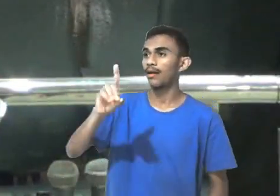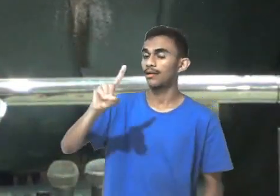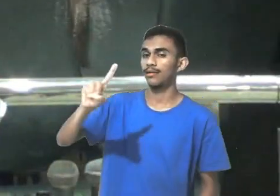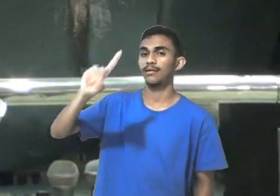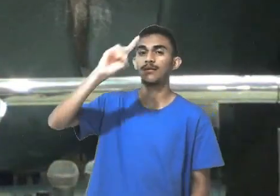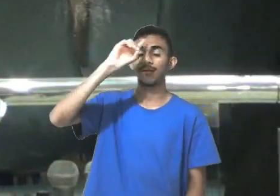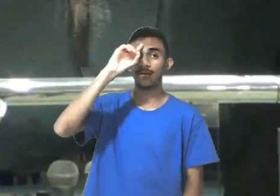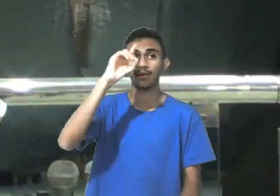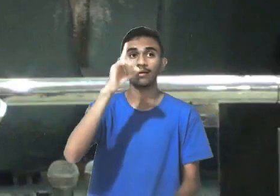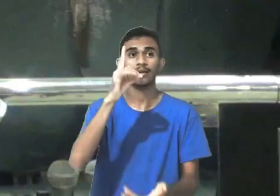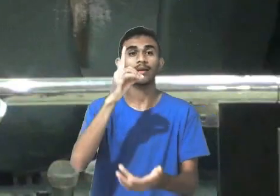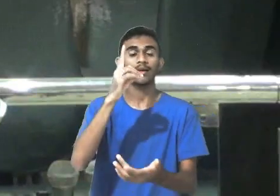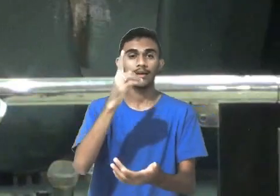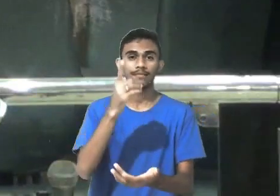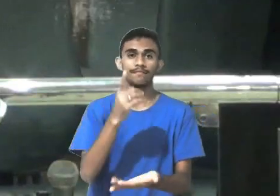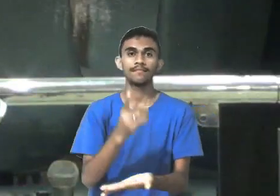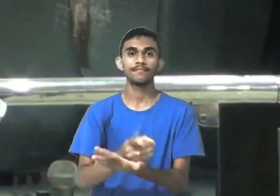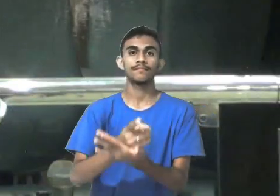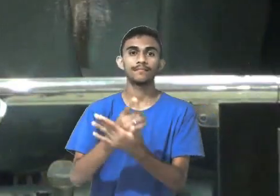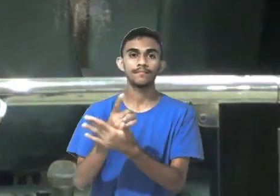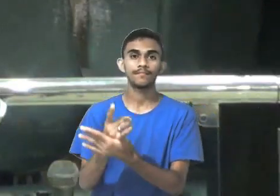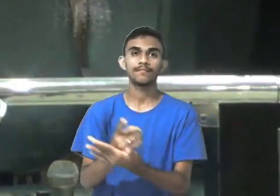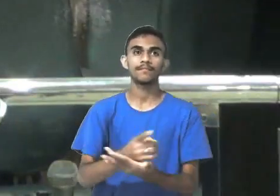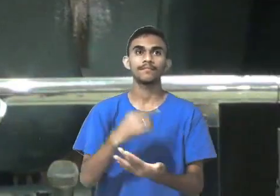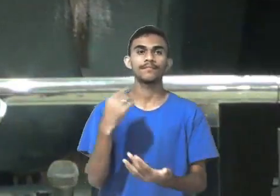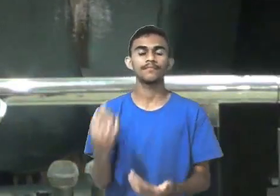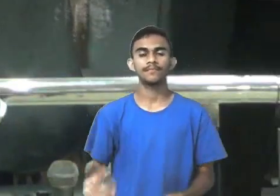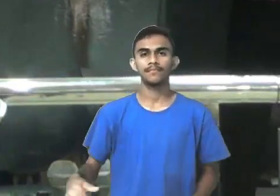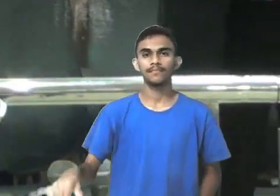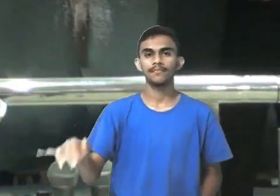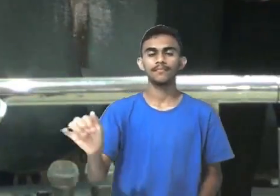e nos manda que